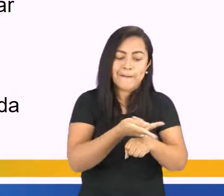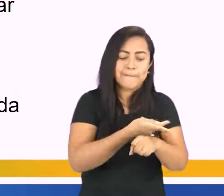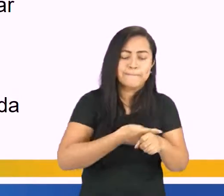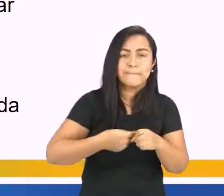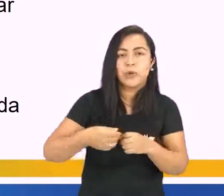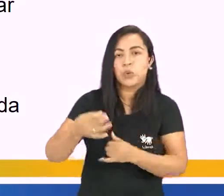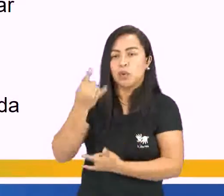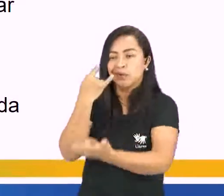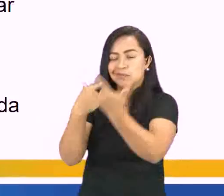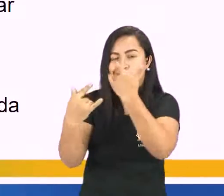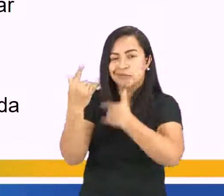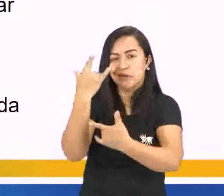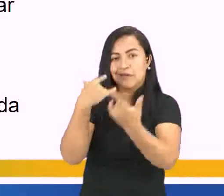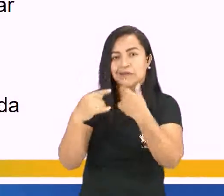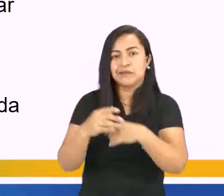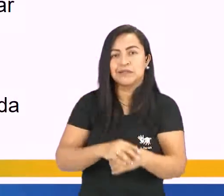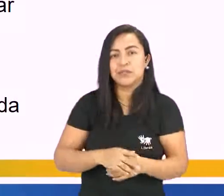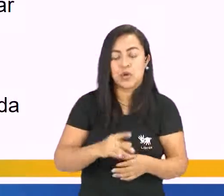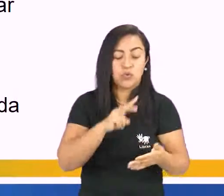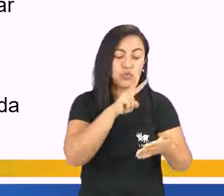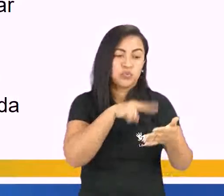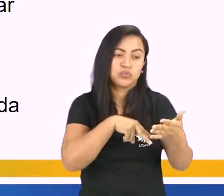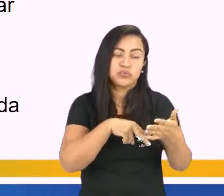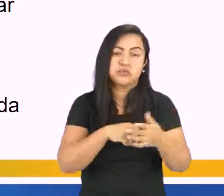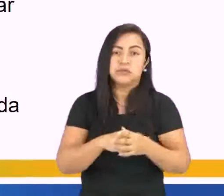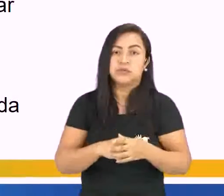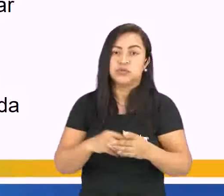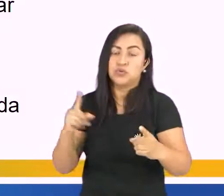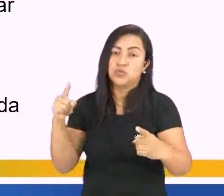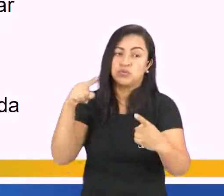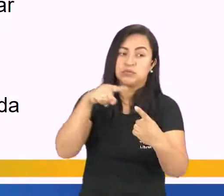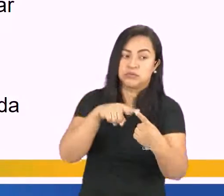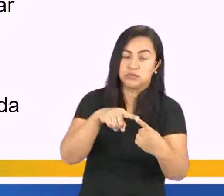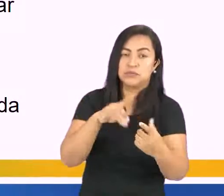lector para la real función de lo que se propone.